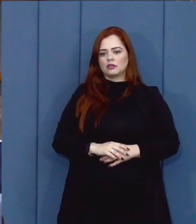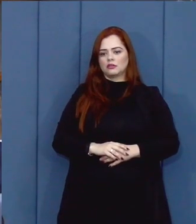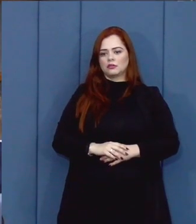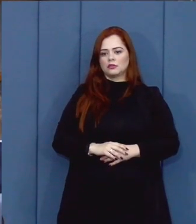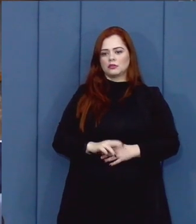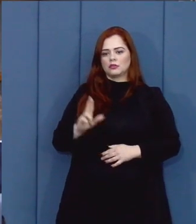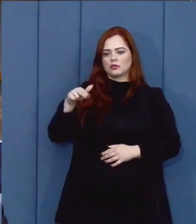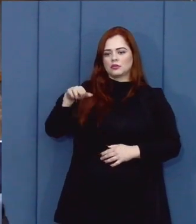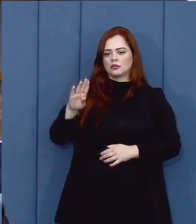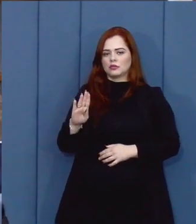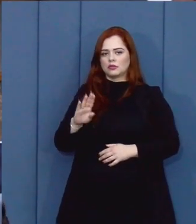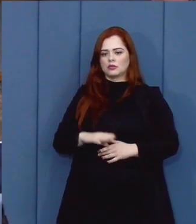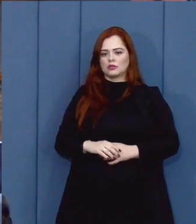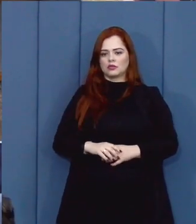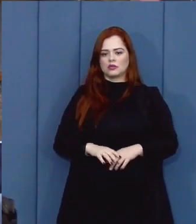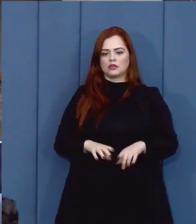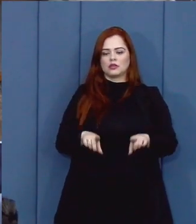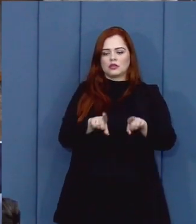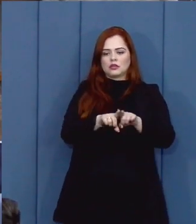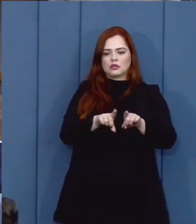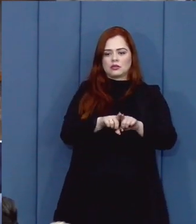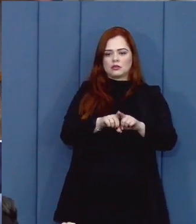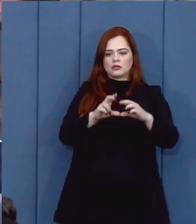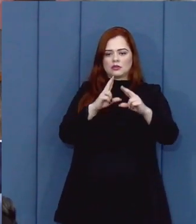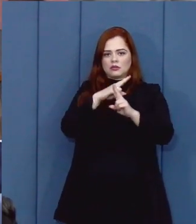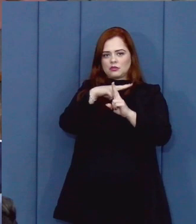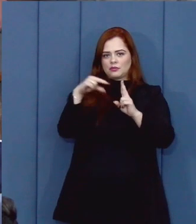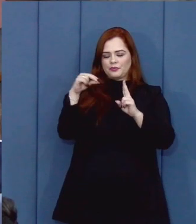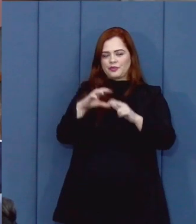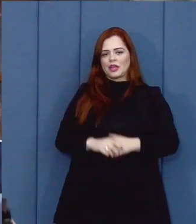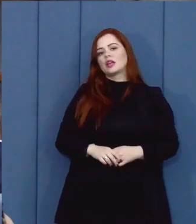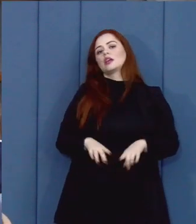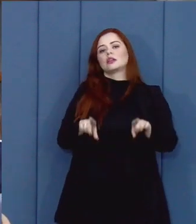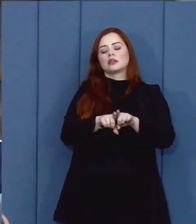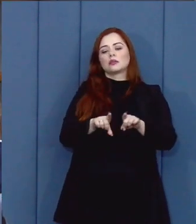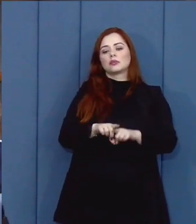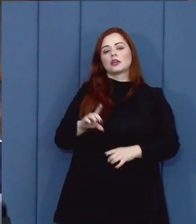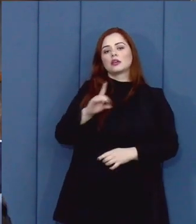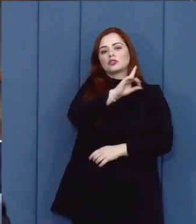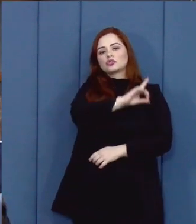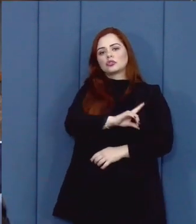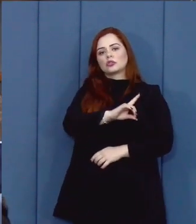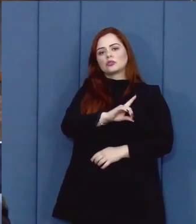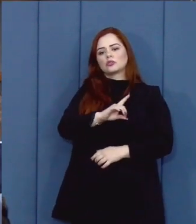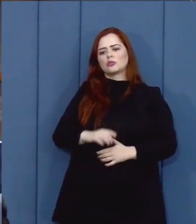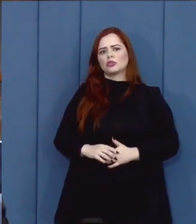Convidamos a senhora Carlota Aquino, diretora executiva do Instituto Brasileiro de Defesa do Consumidor, o